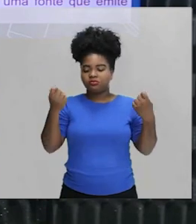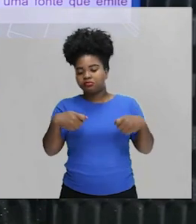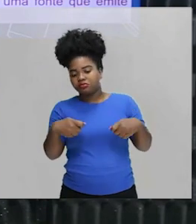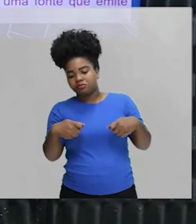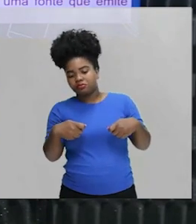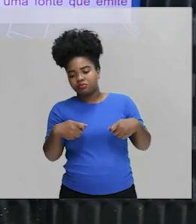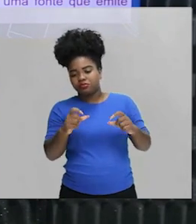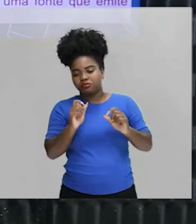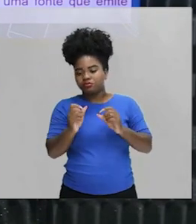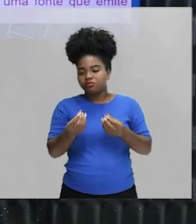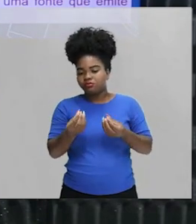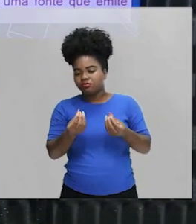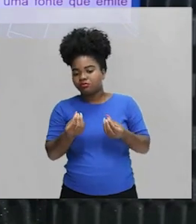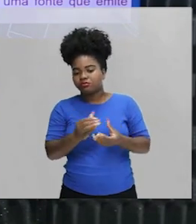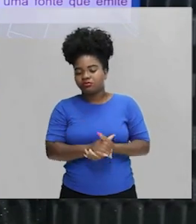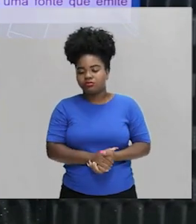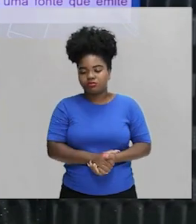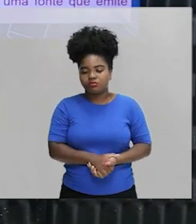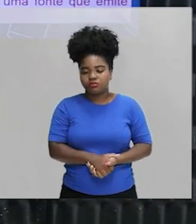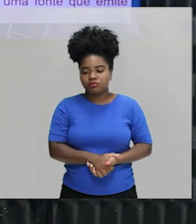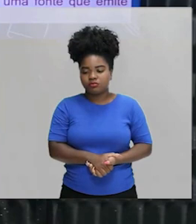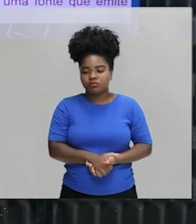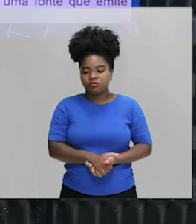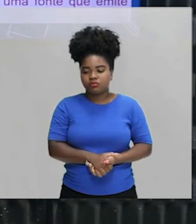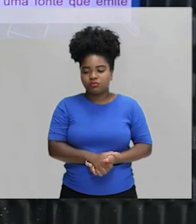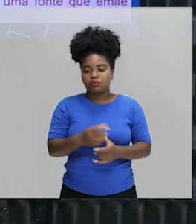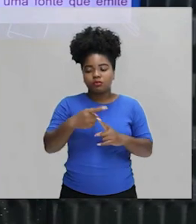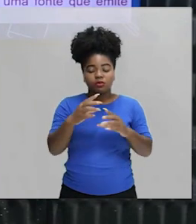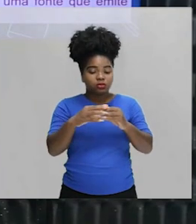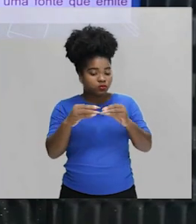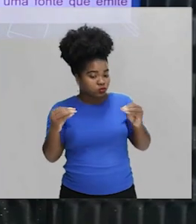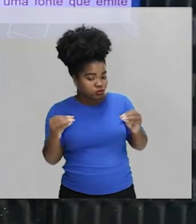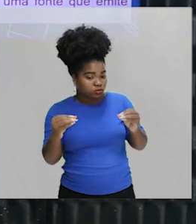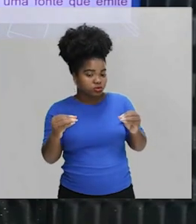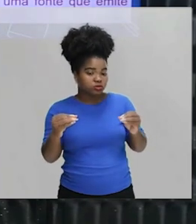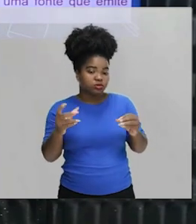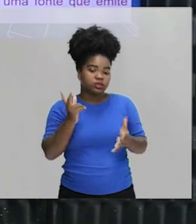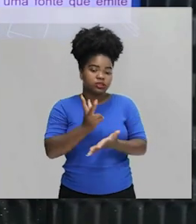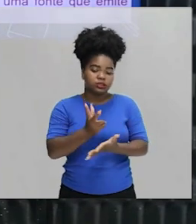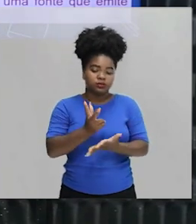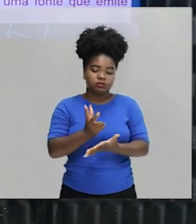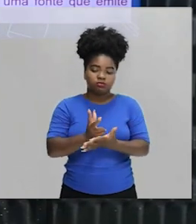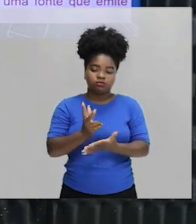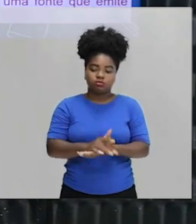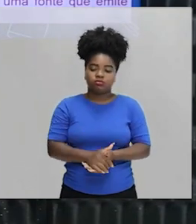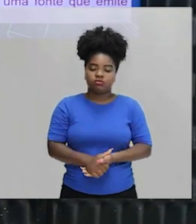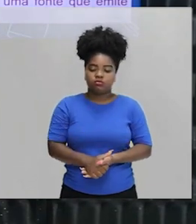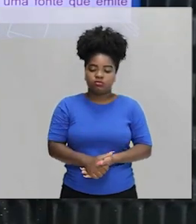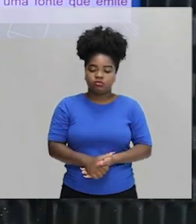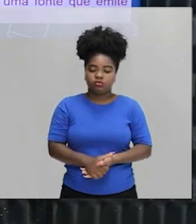gente consegue perceber isso porque ele não some né tem todo um trajeto Tá